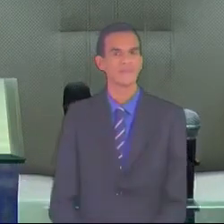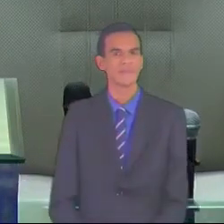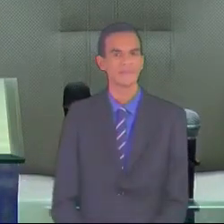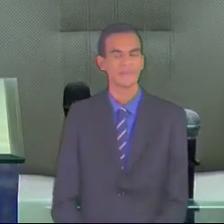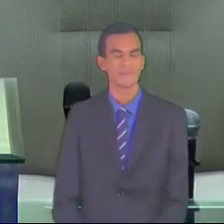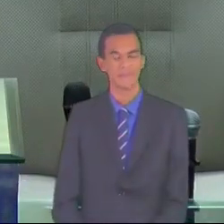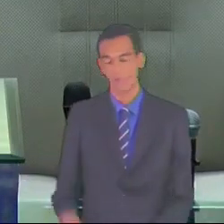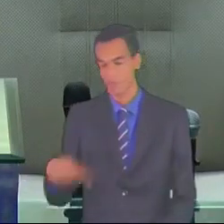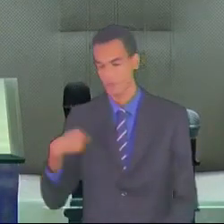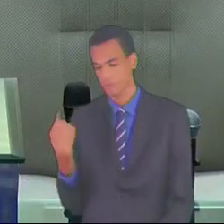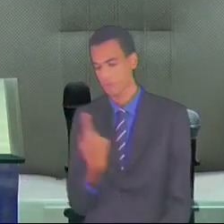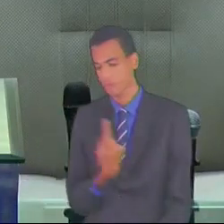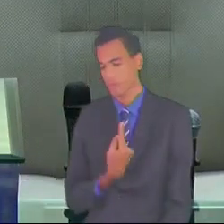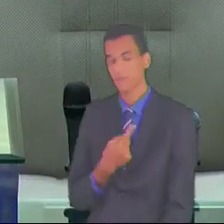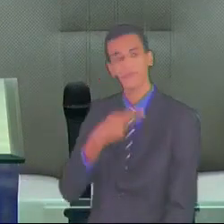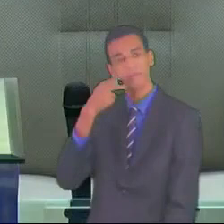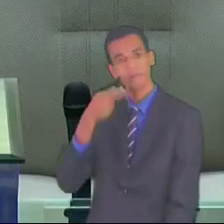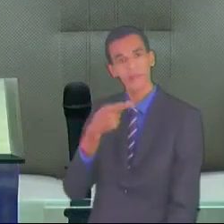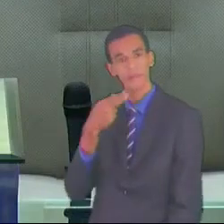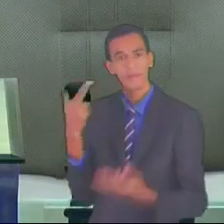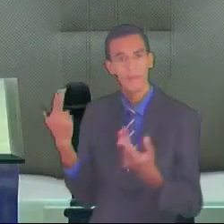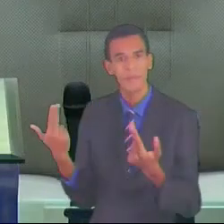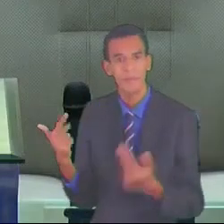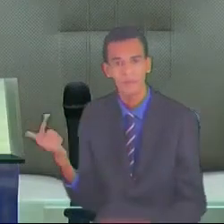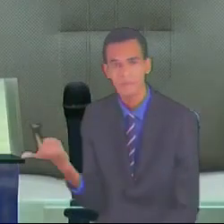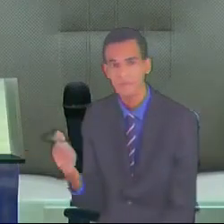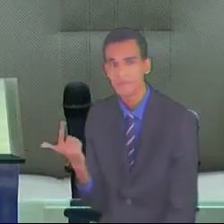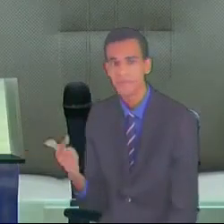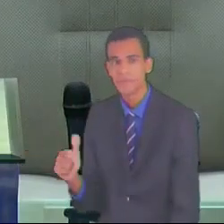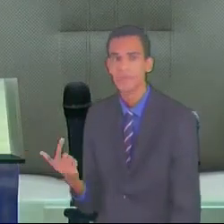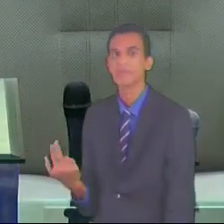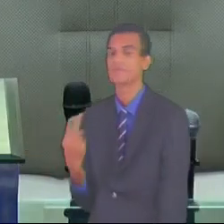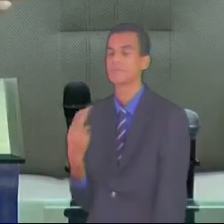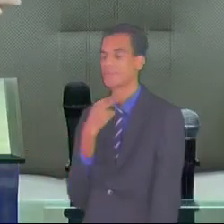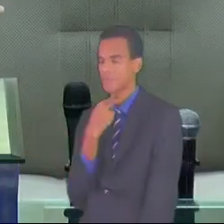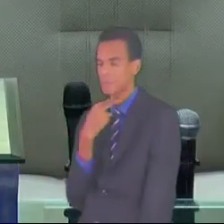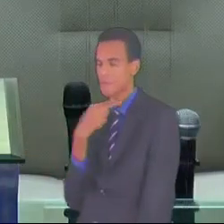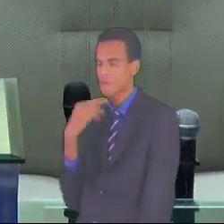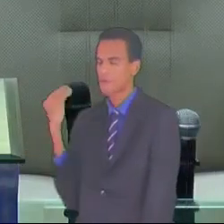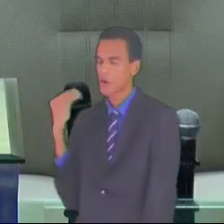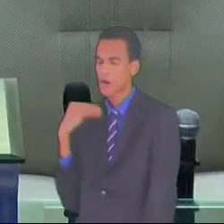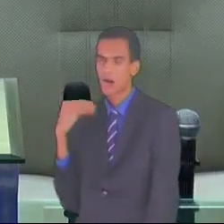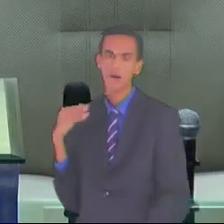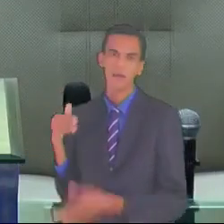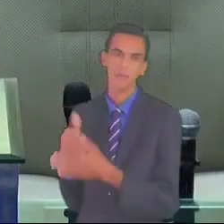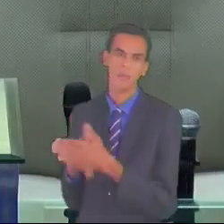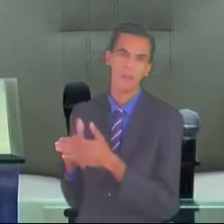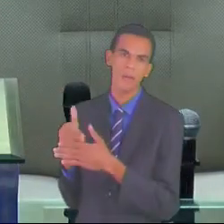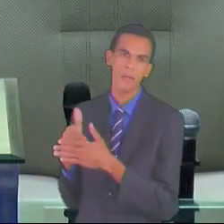É o que a gente diz: não posso, não tenho, sou fraco, sou limitado.